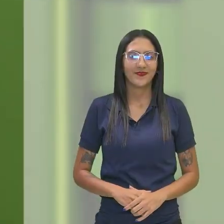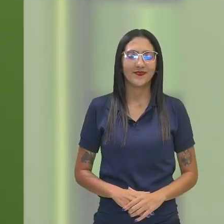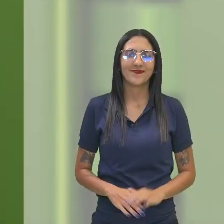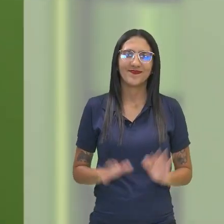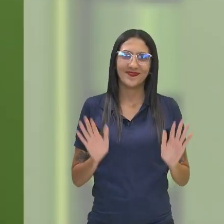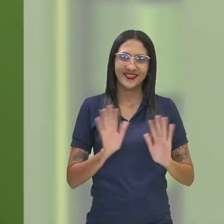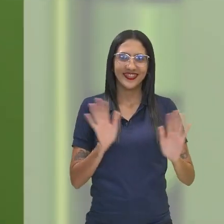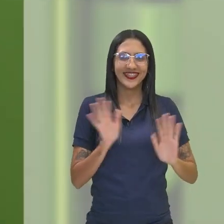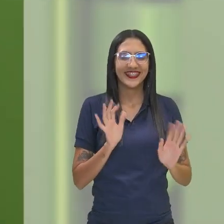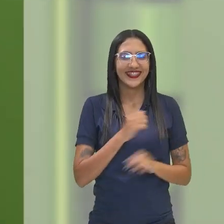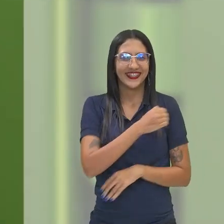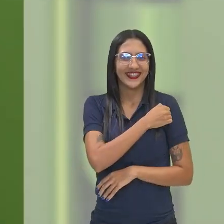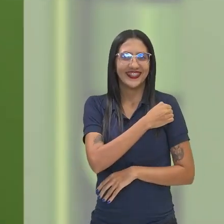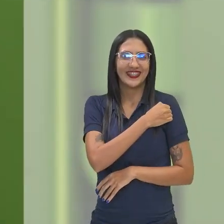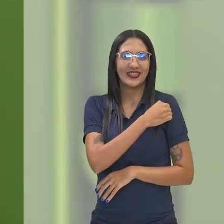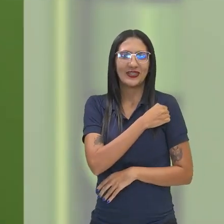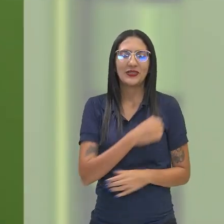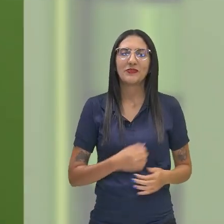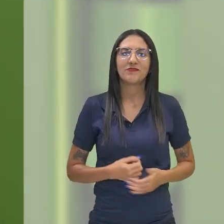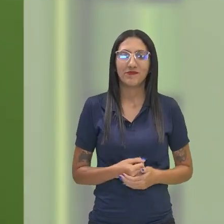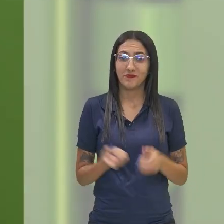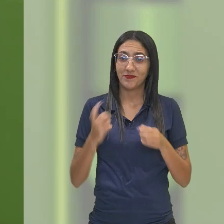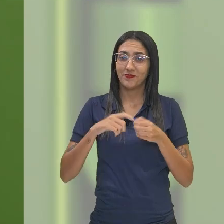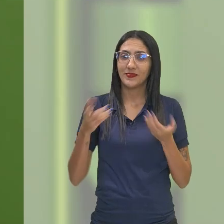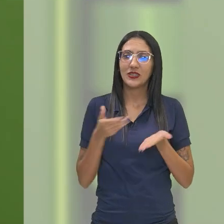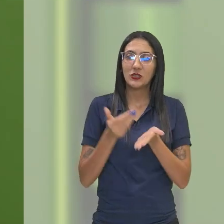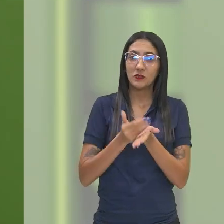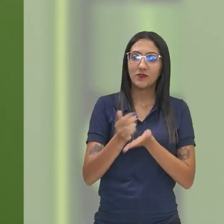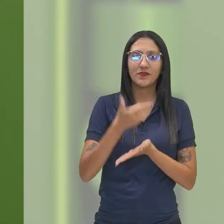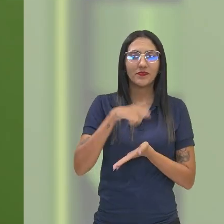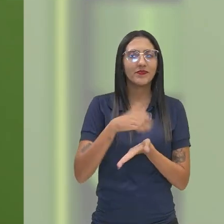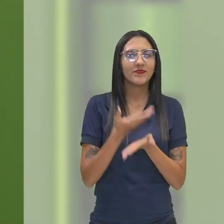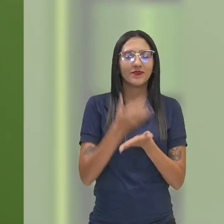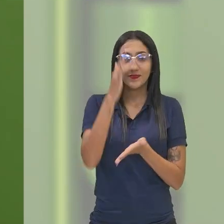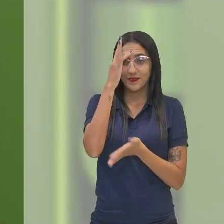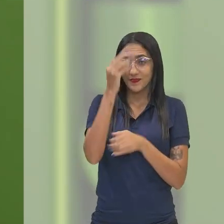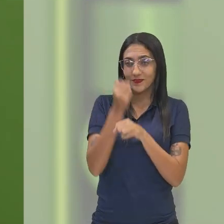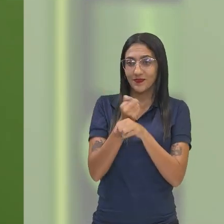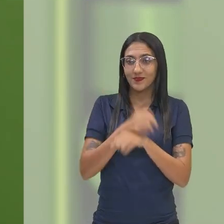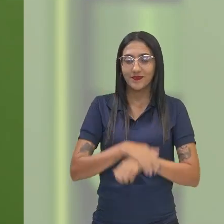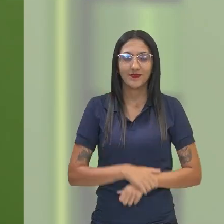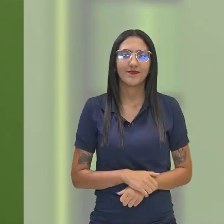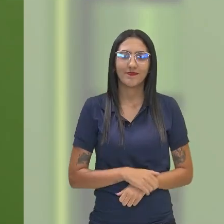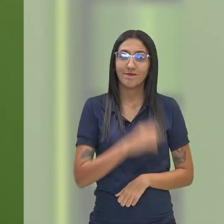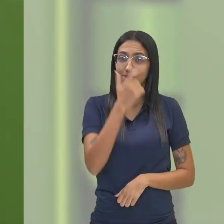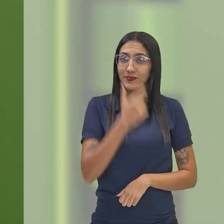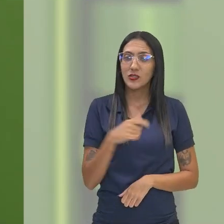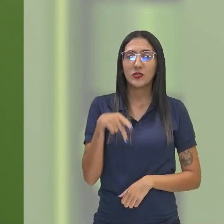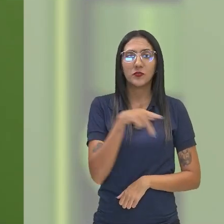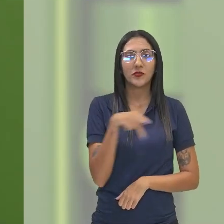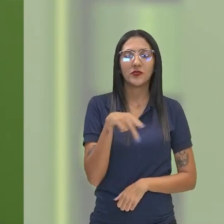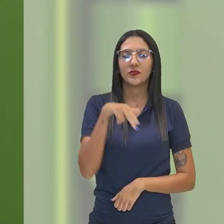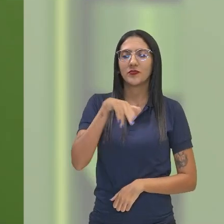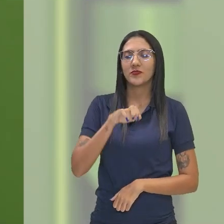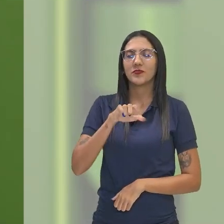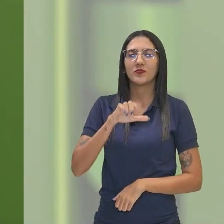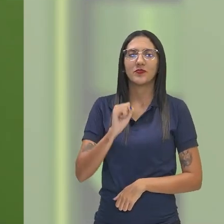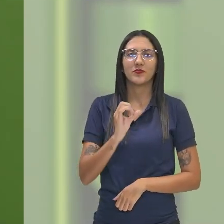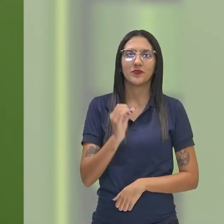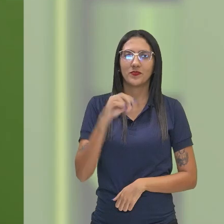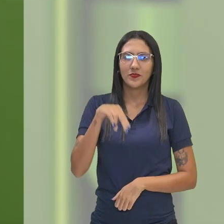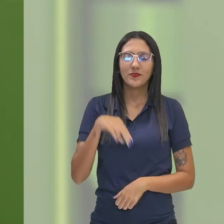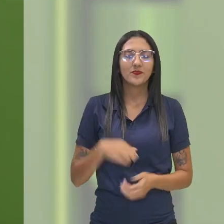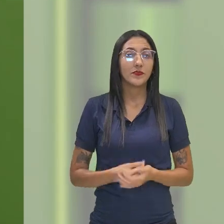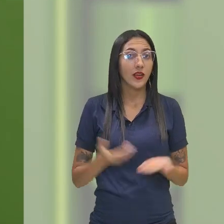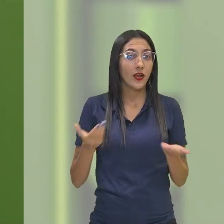Muito bem, queridos alunos, estamos aqui de volta para mais uma aula de física. Eu sou o professor Nelson Bezerra e agora nós vamos